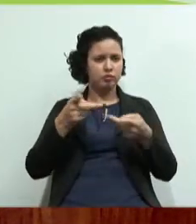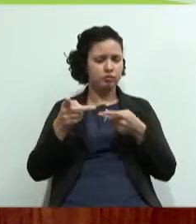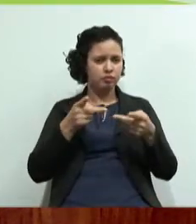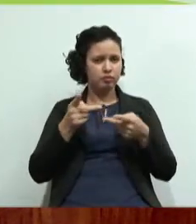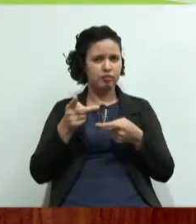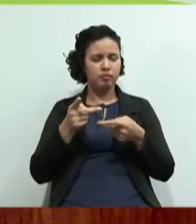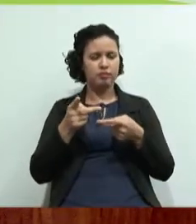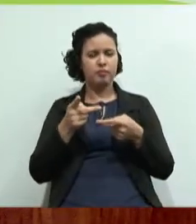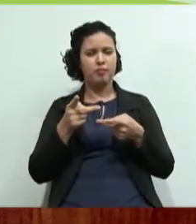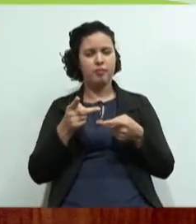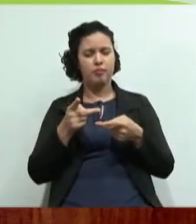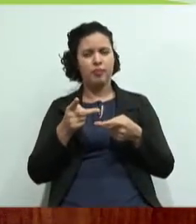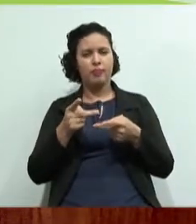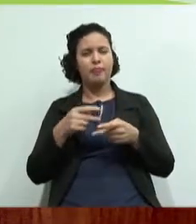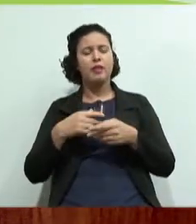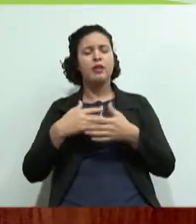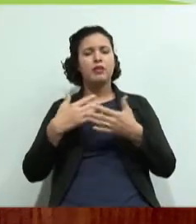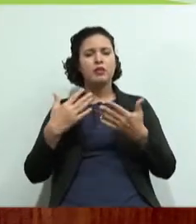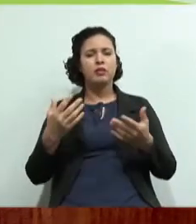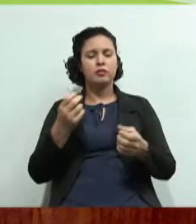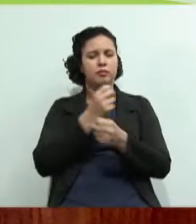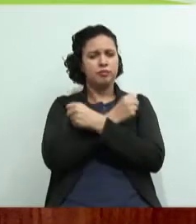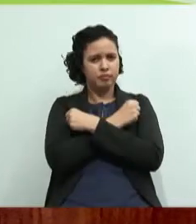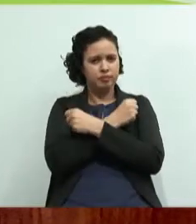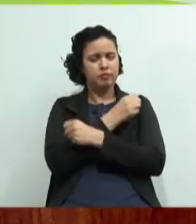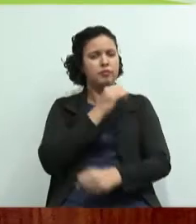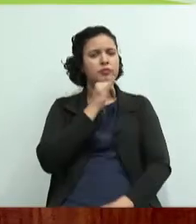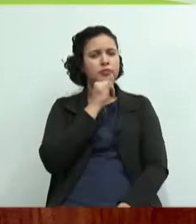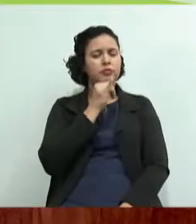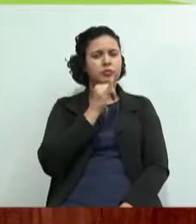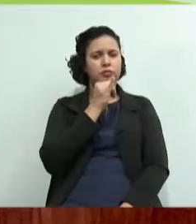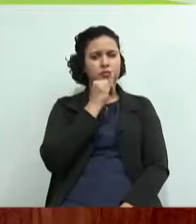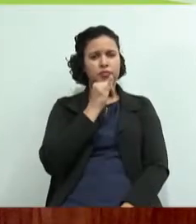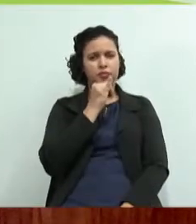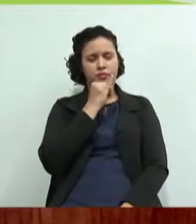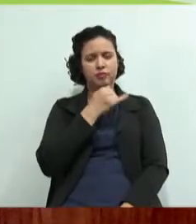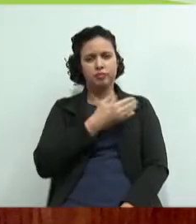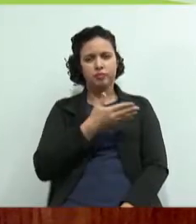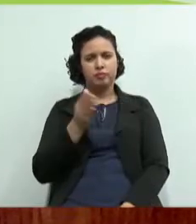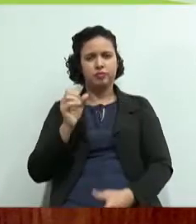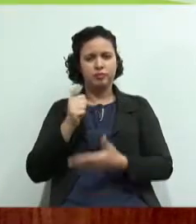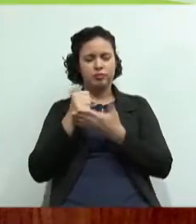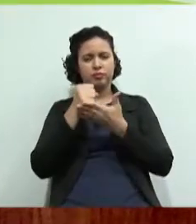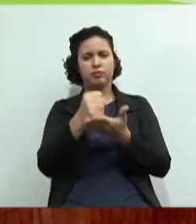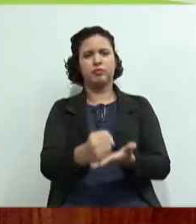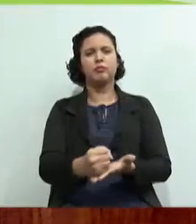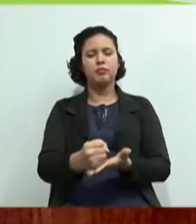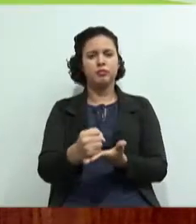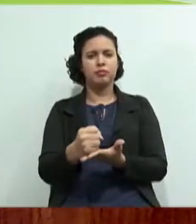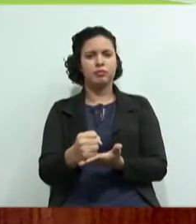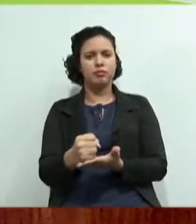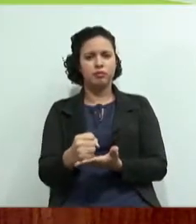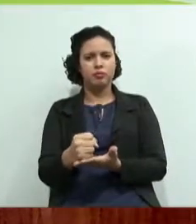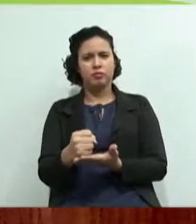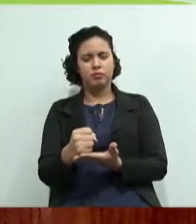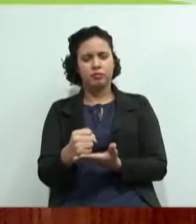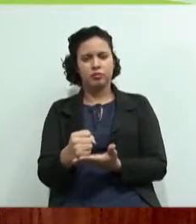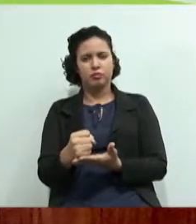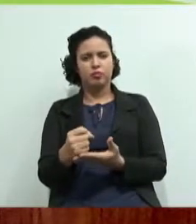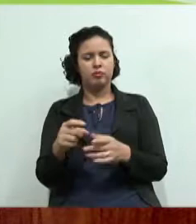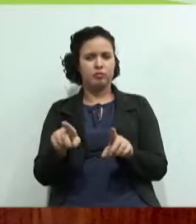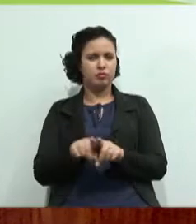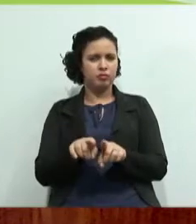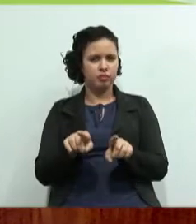possível, tentem abraçar os exemplos que nós estamos transmitindo para os senhores e